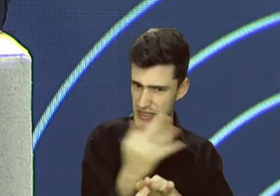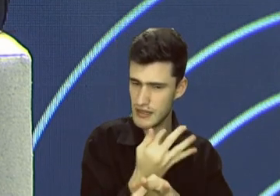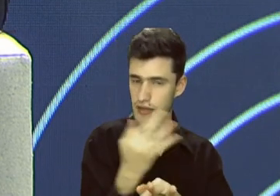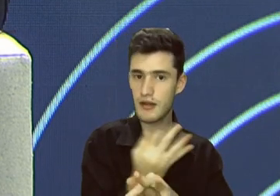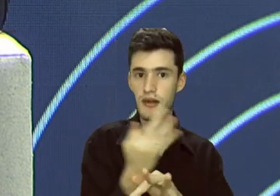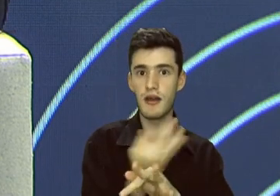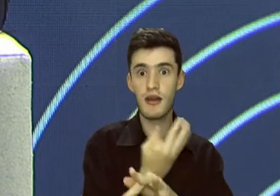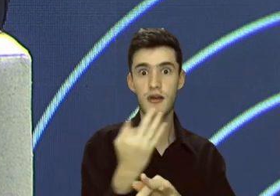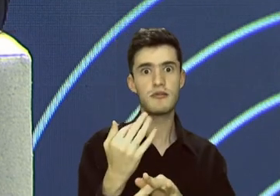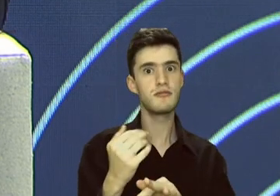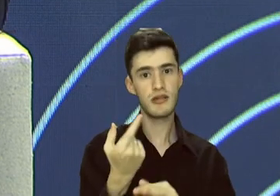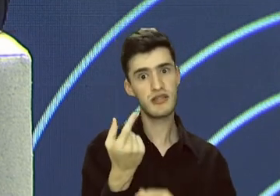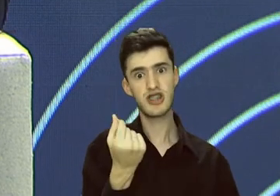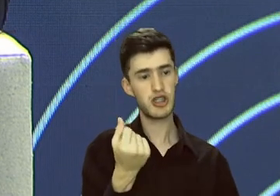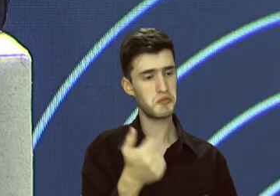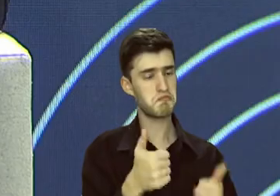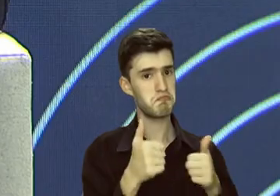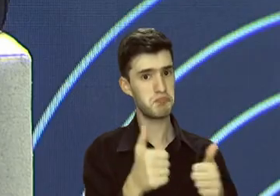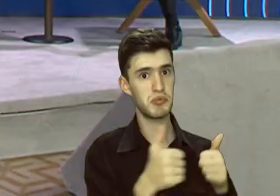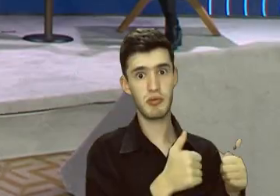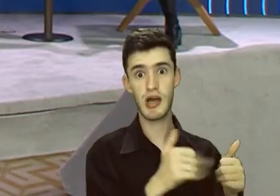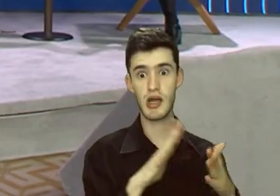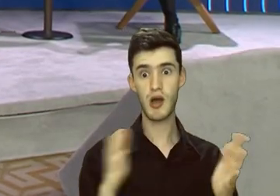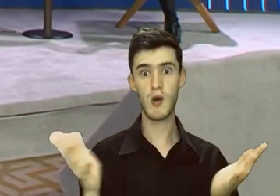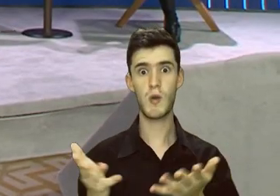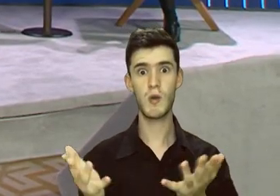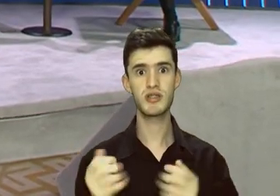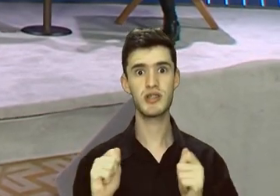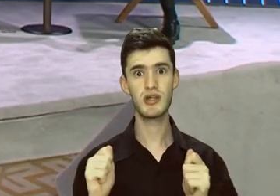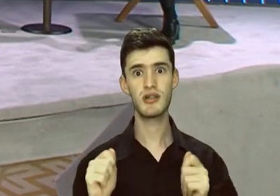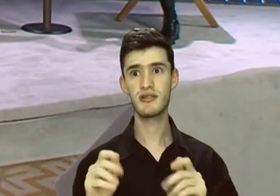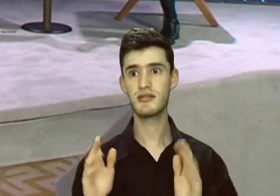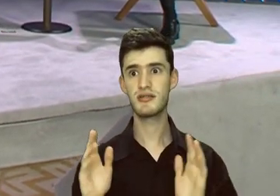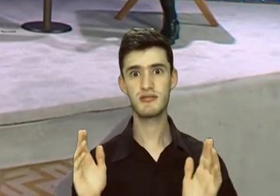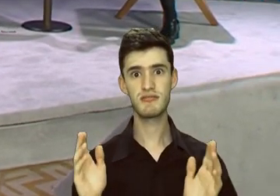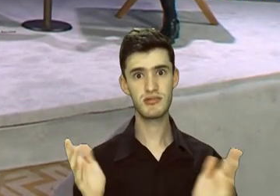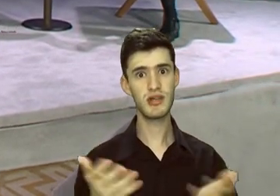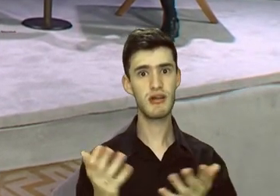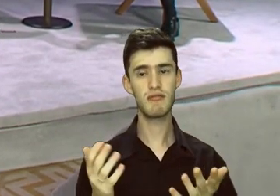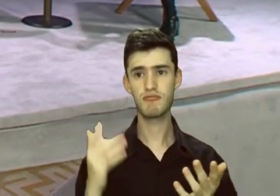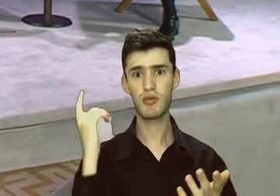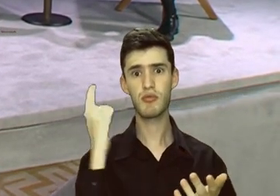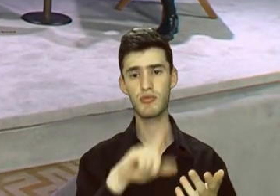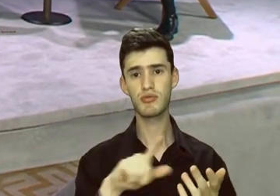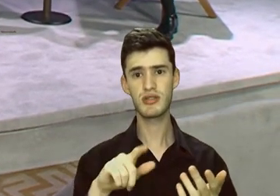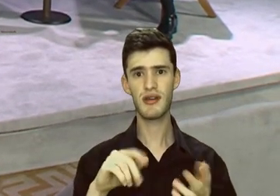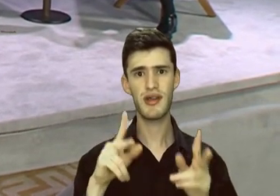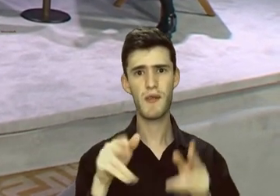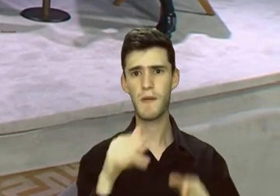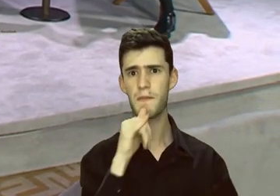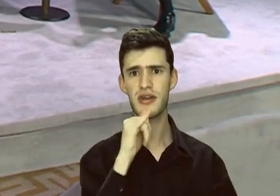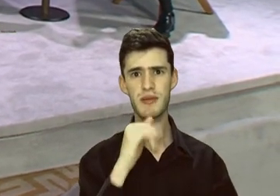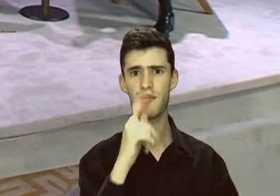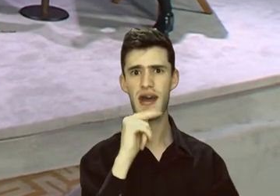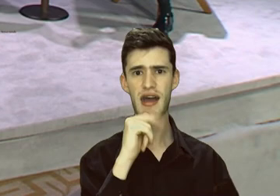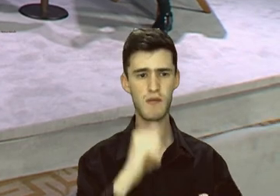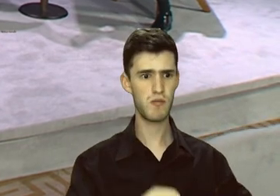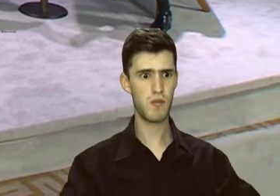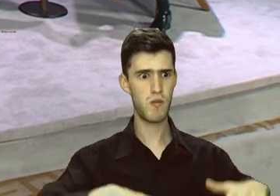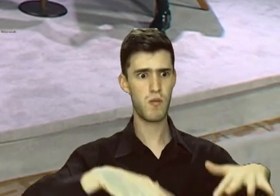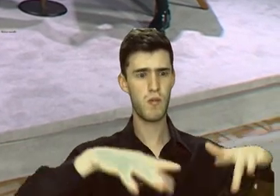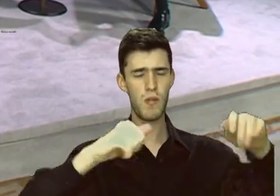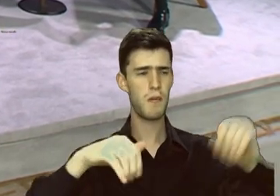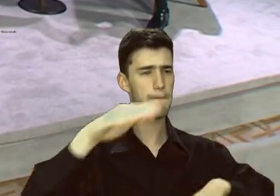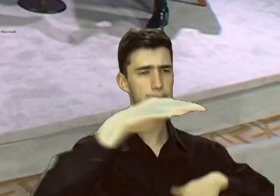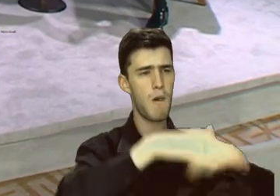para nadar vamos dizer assim né numa piscina vazia praticamente né Cash Skin Então acho